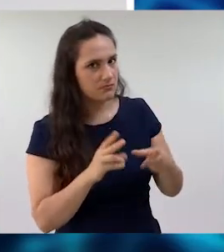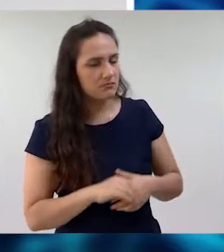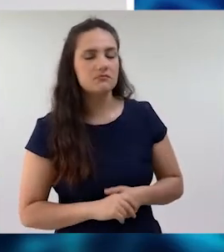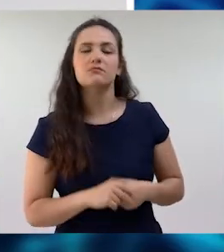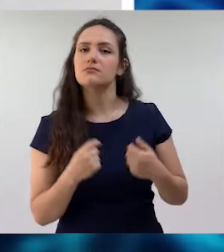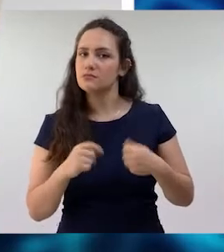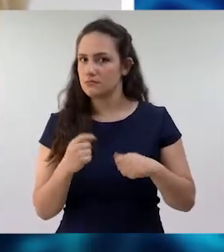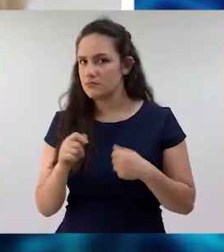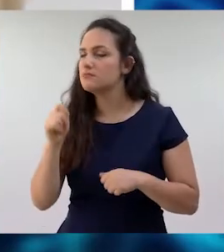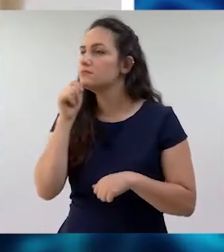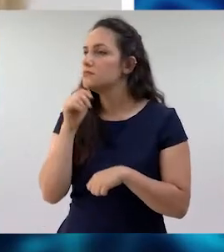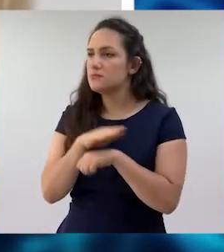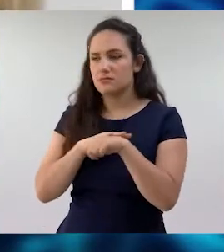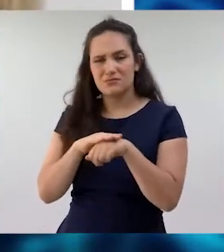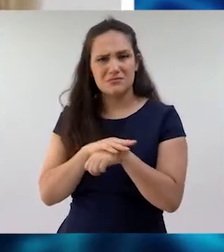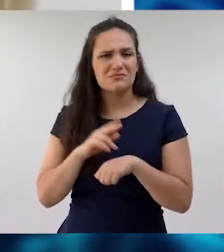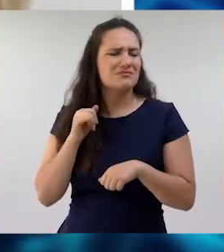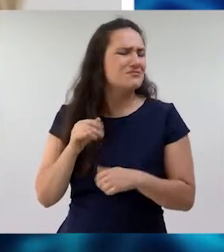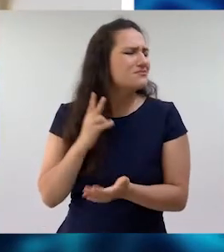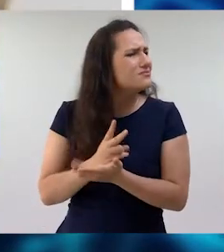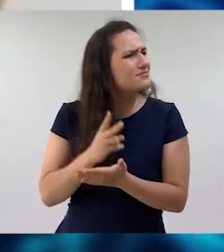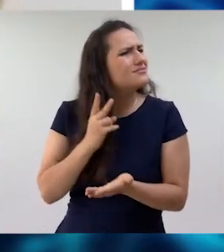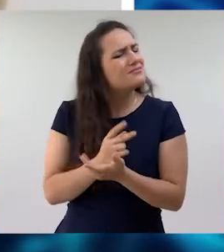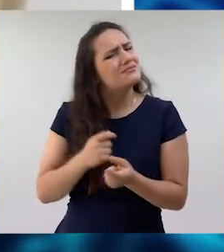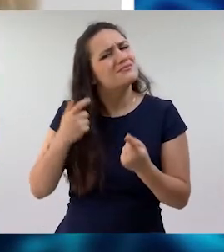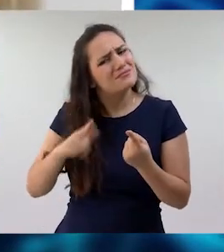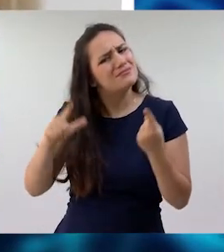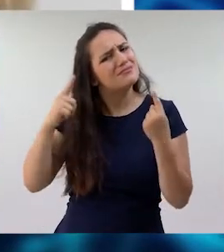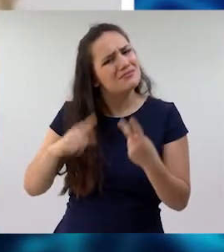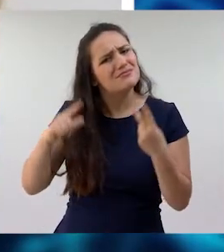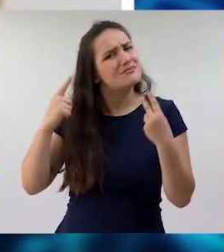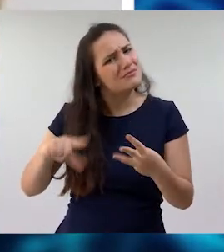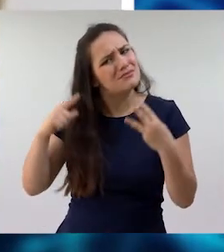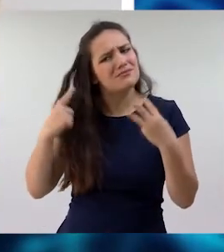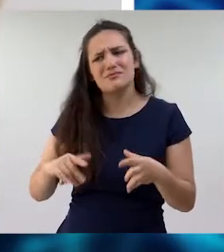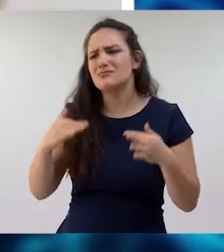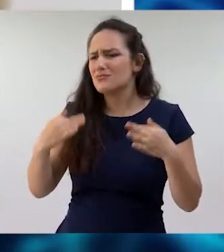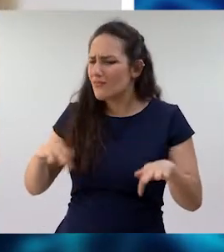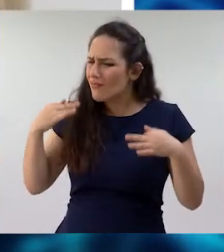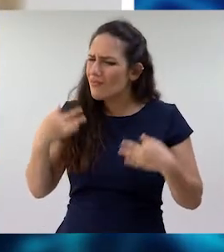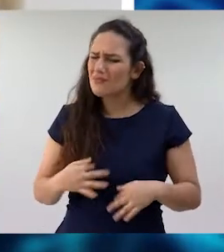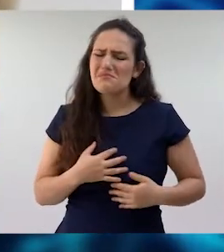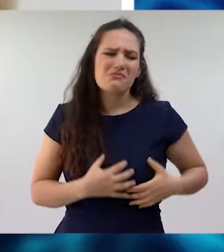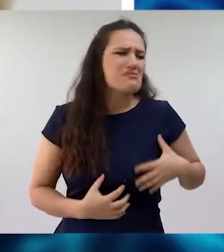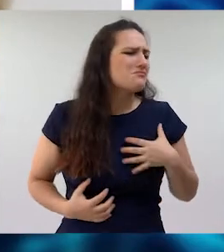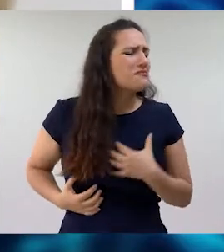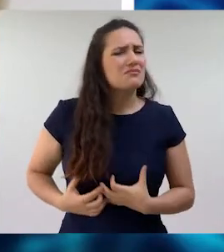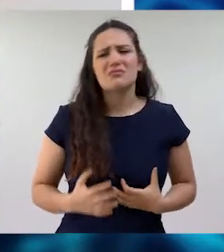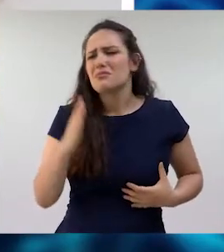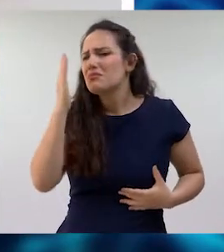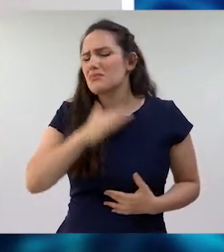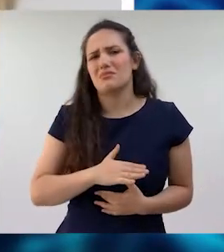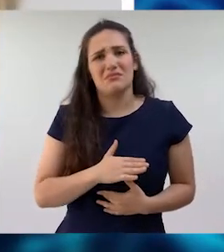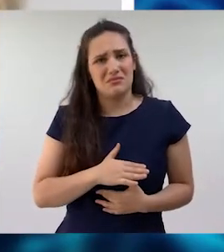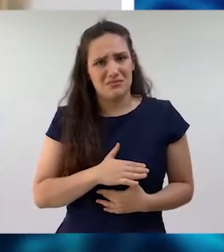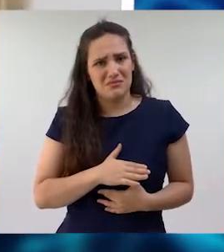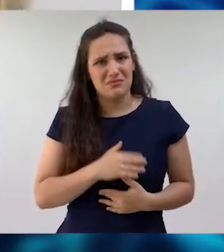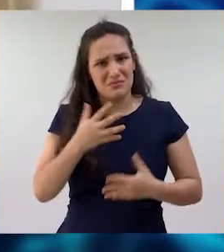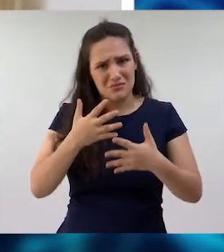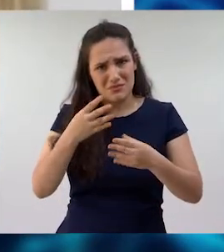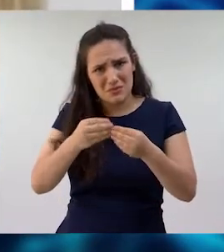continuam. Então, isso está lhe incomodando, isso está se repetindo, isso está causando um mal-estar